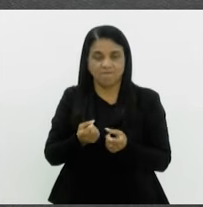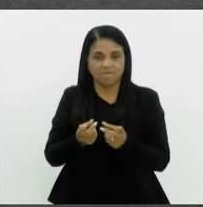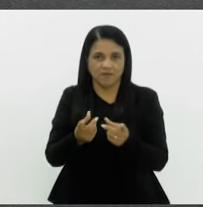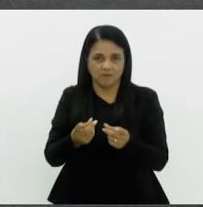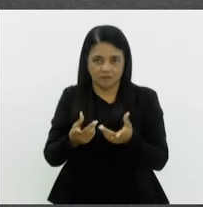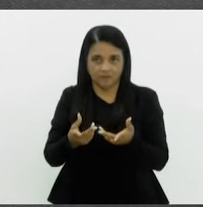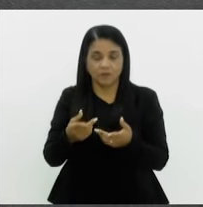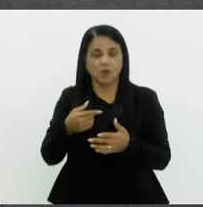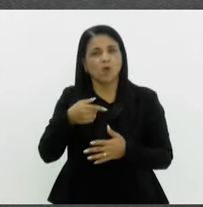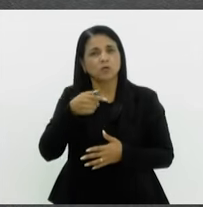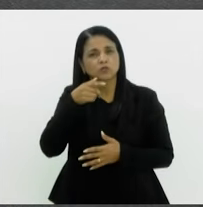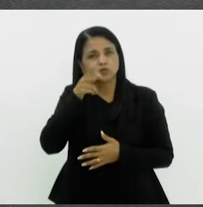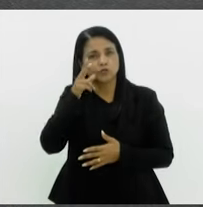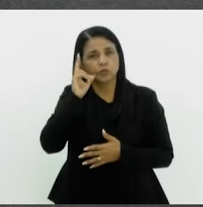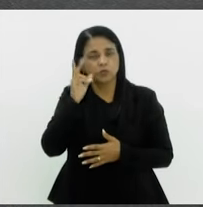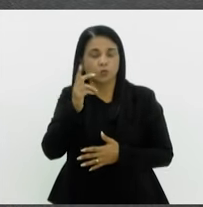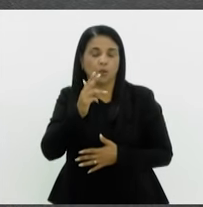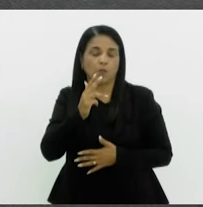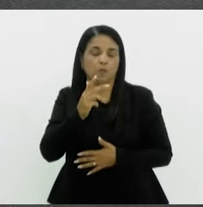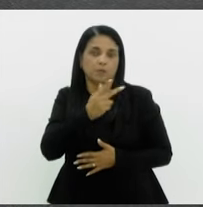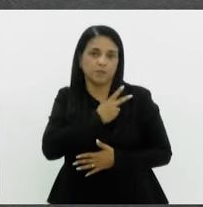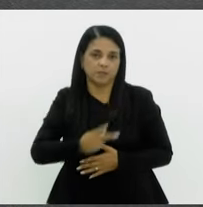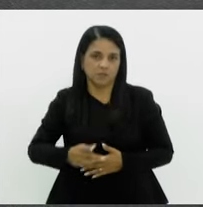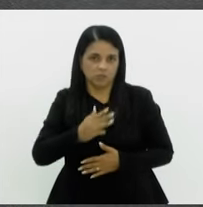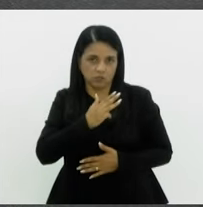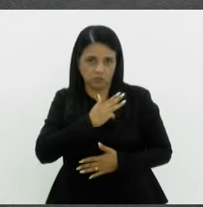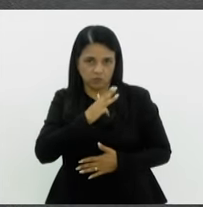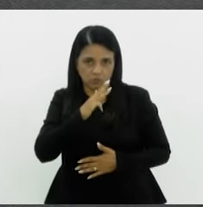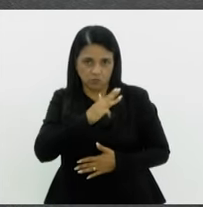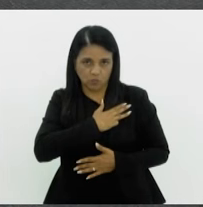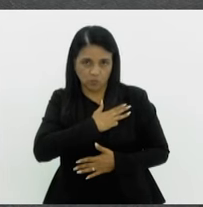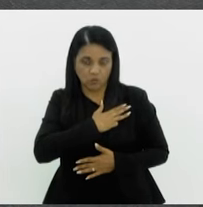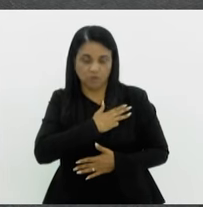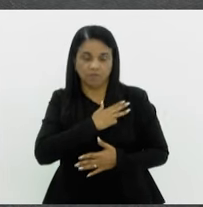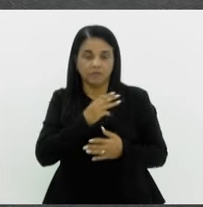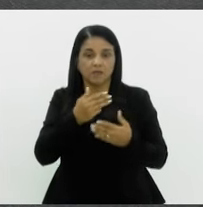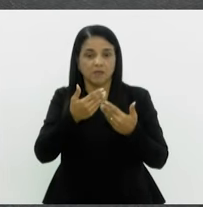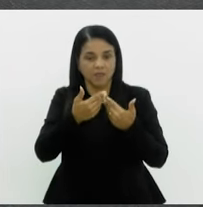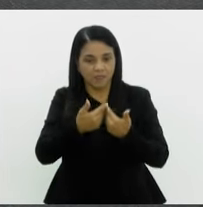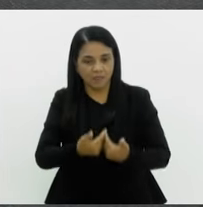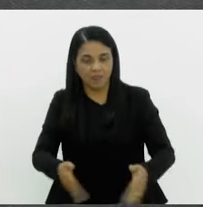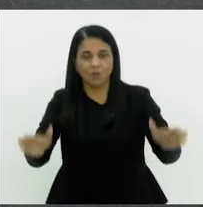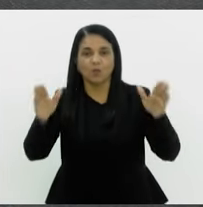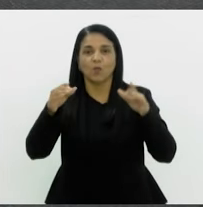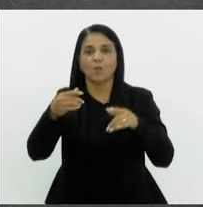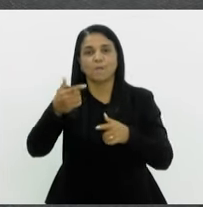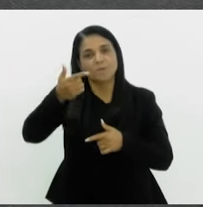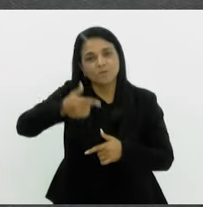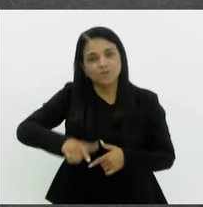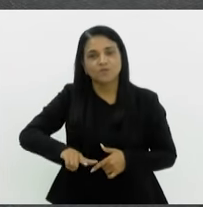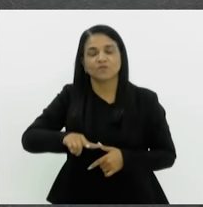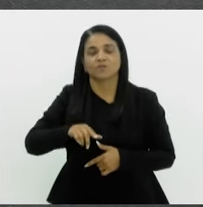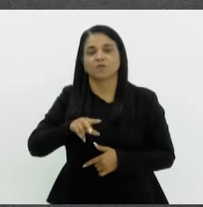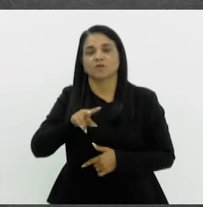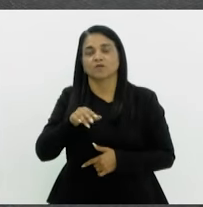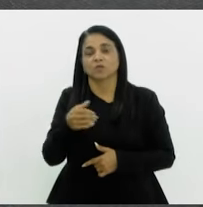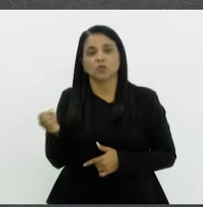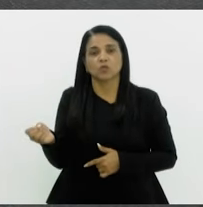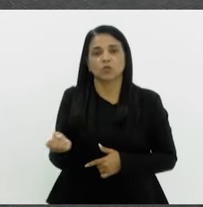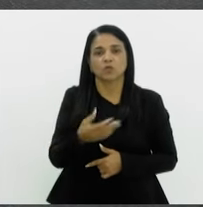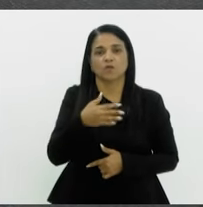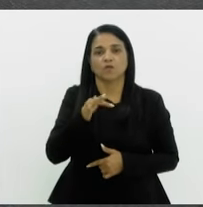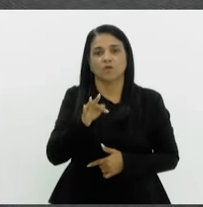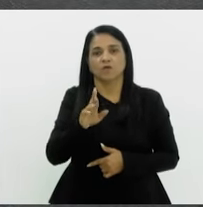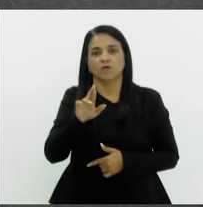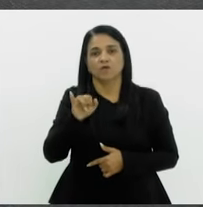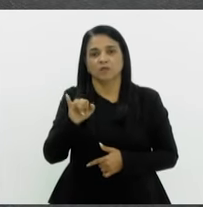o presidente da República, Lula, inaugurou mais um frigorífico, algo parecido, junto com os dois irmãos